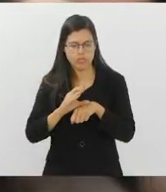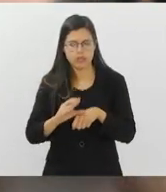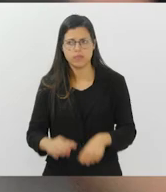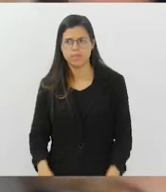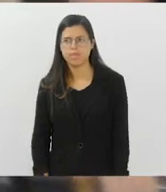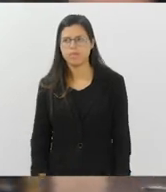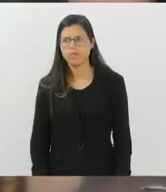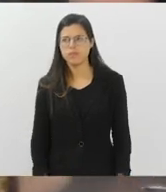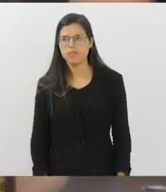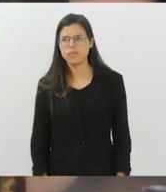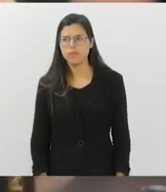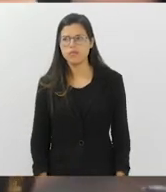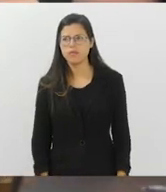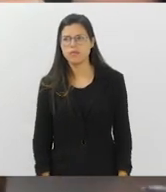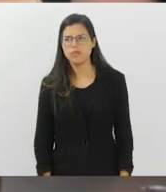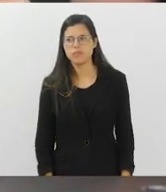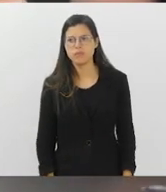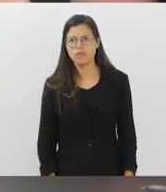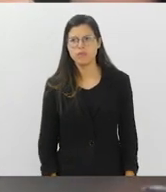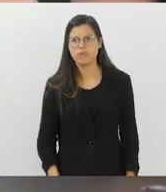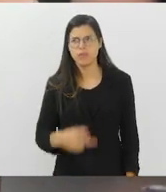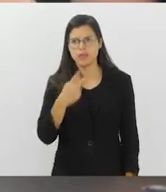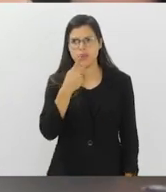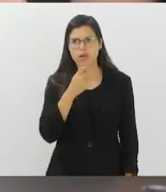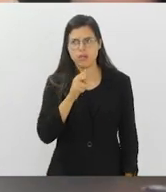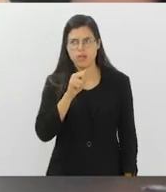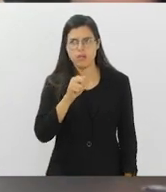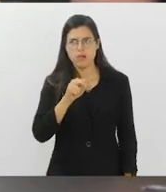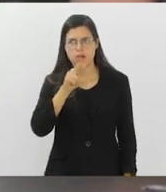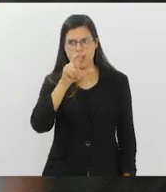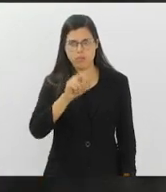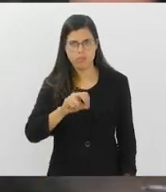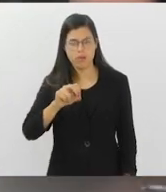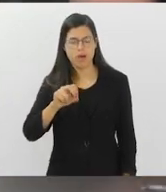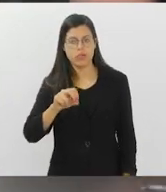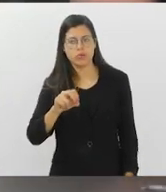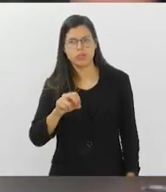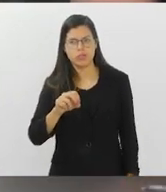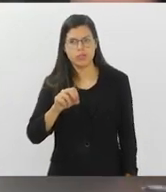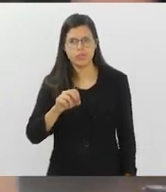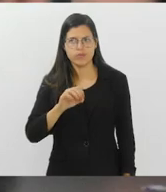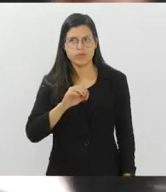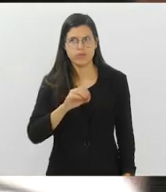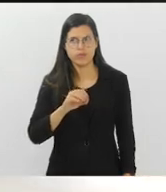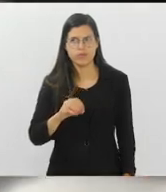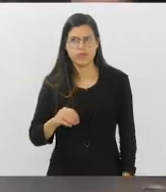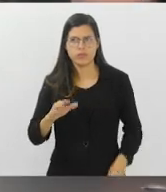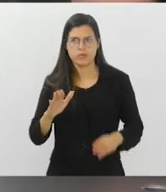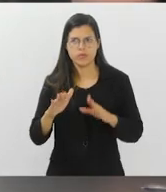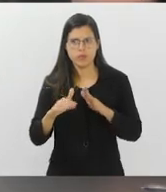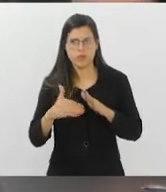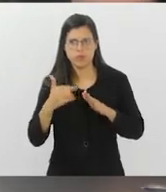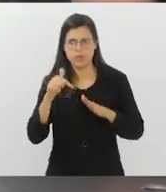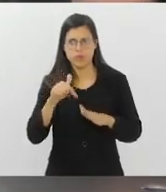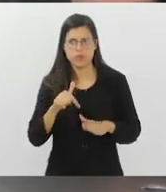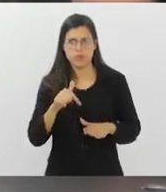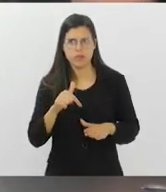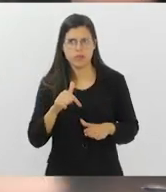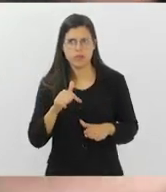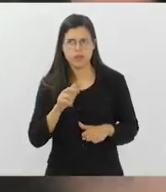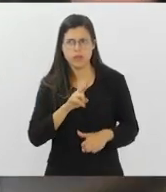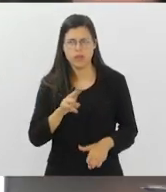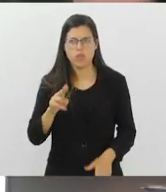Paulo Roberto, foi enviado aqui para essa mesa, no nome do